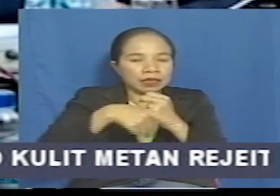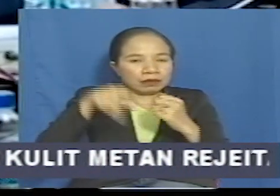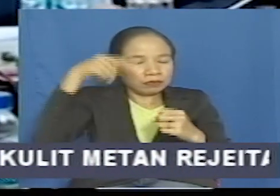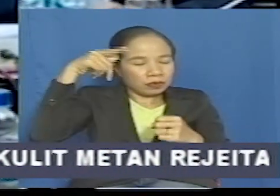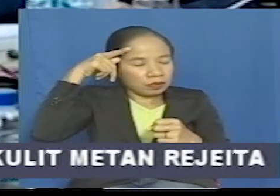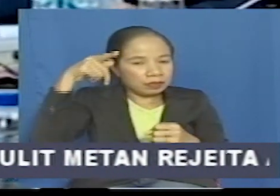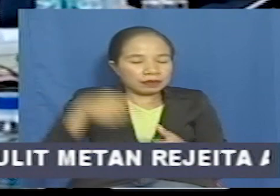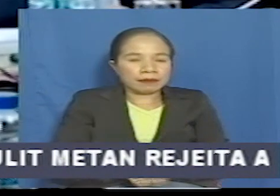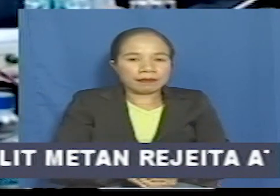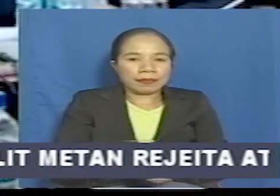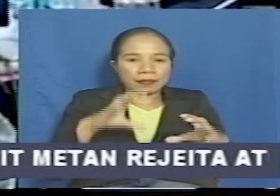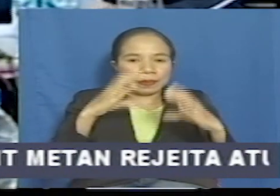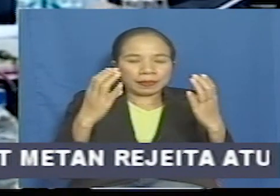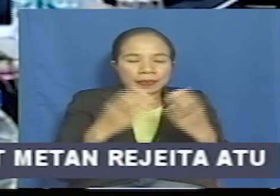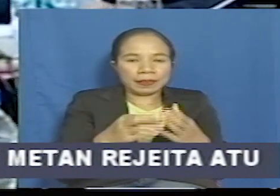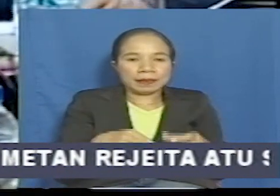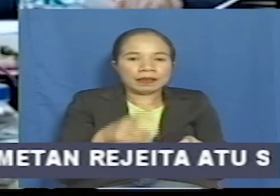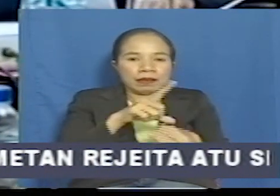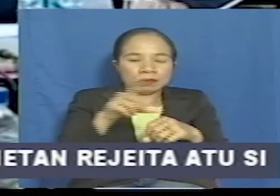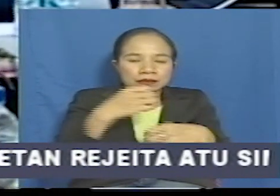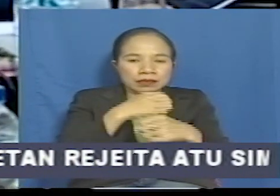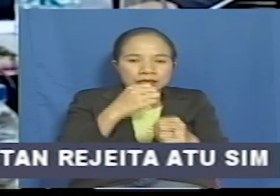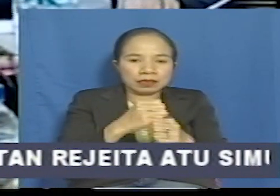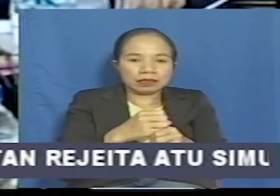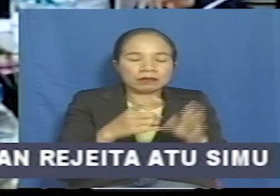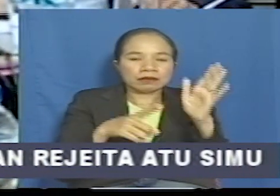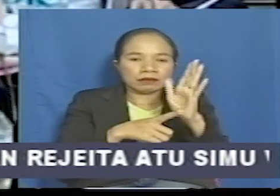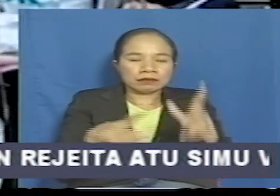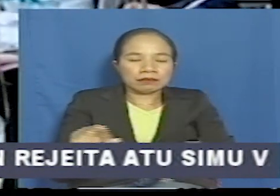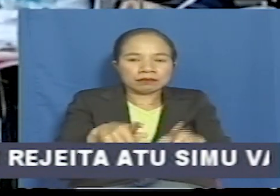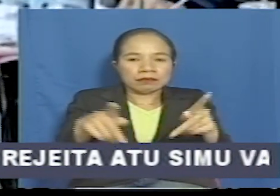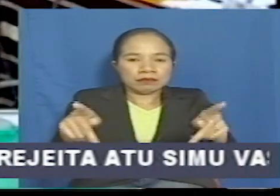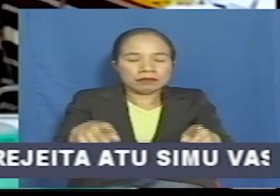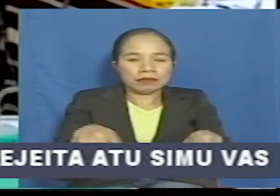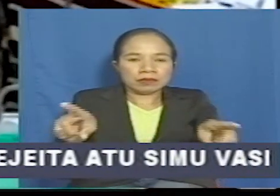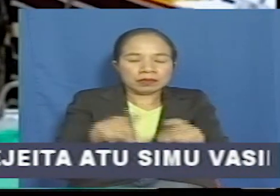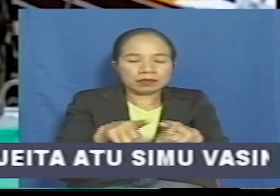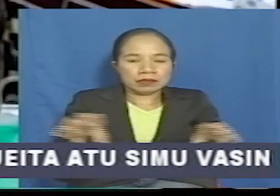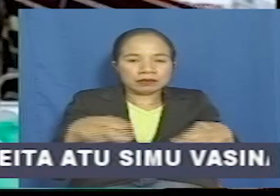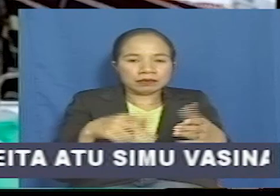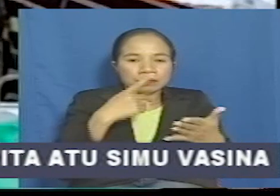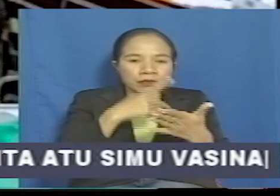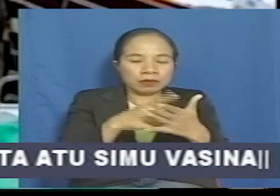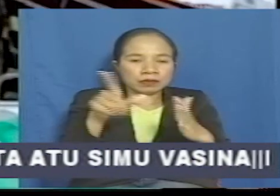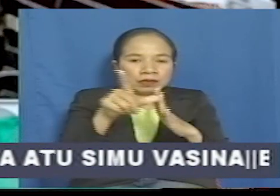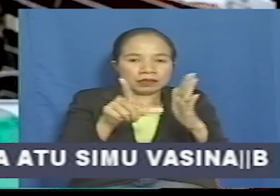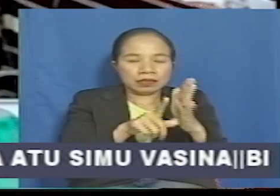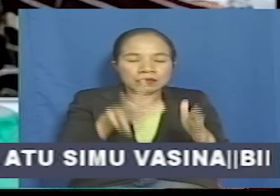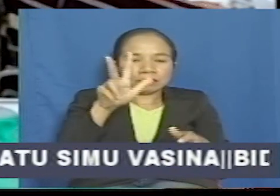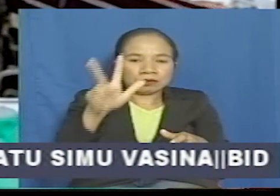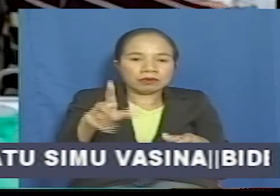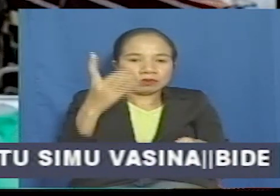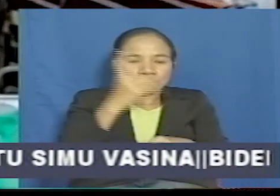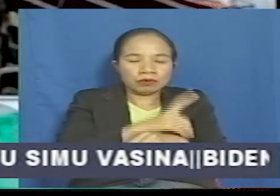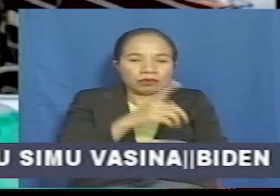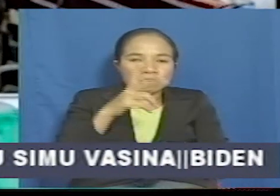Parlamentar Assunto Constituição no Poder Local se realiza audiência pública ou instituição relevantes da proposta de alteração lei Tolune e